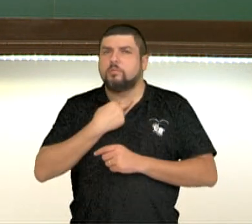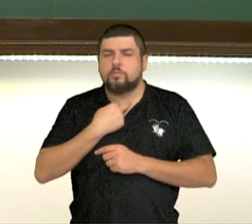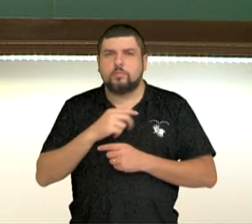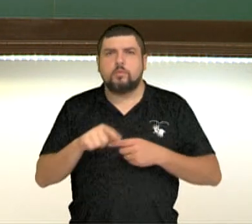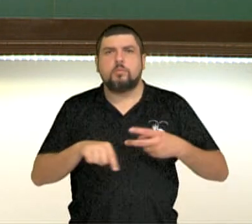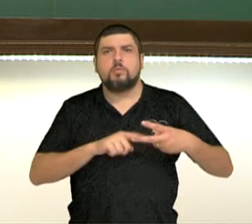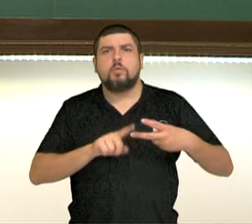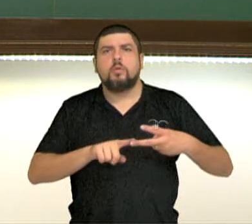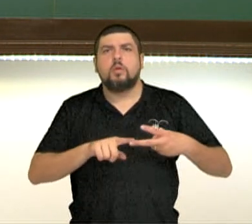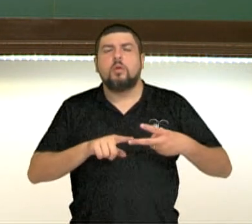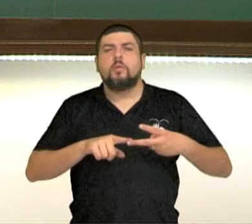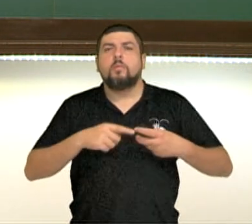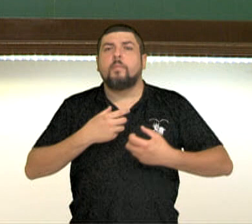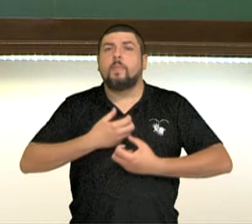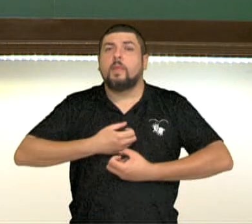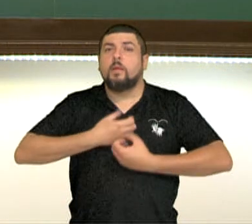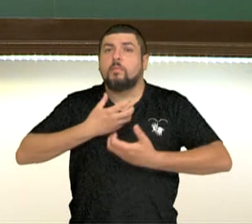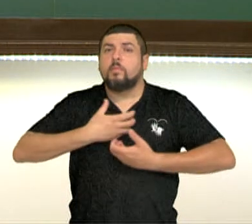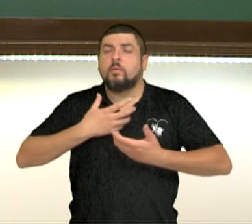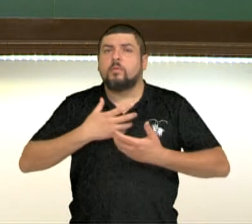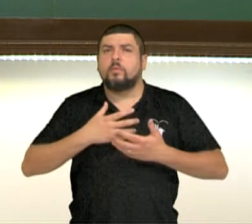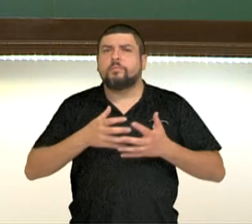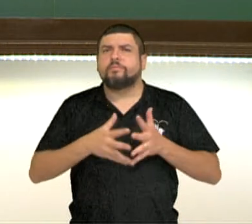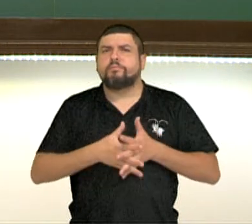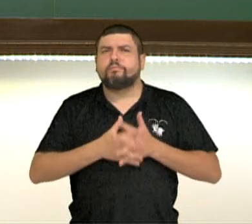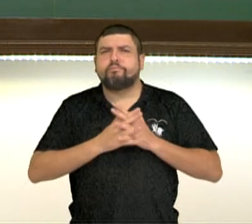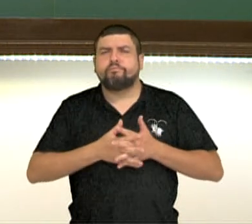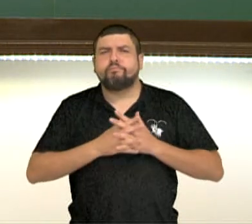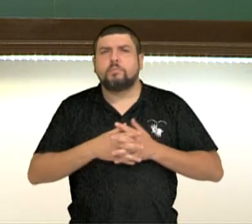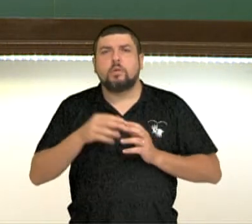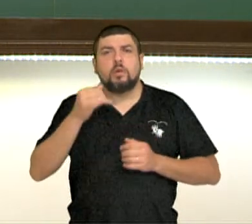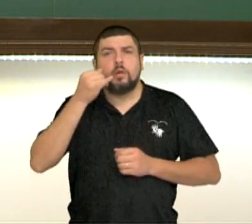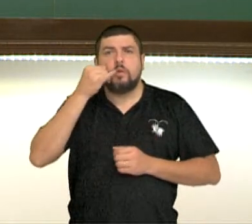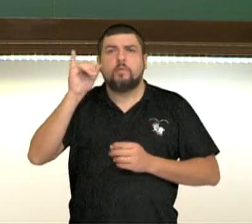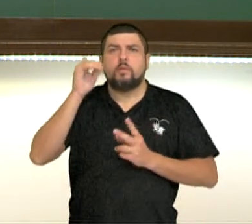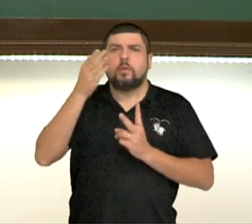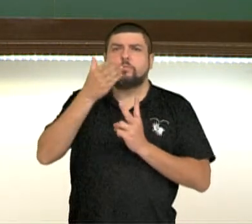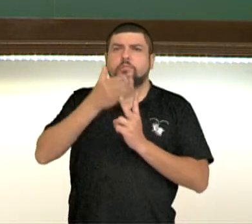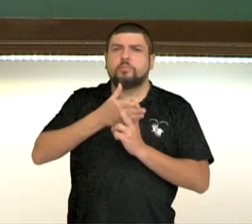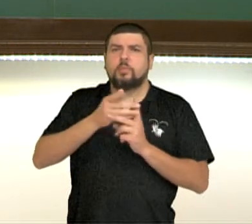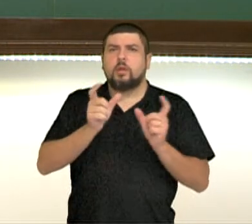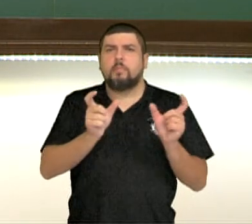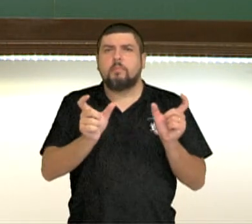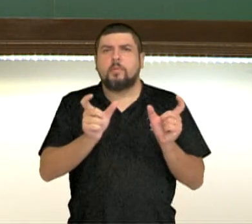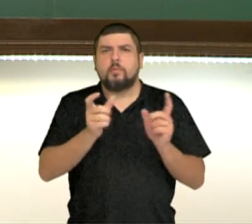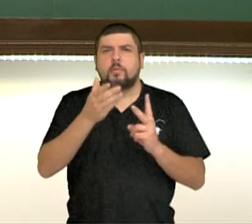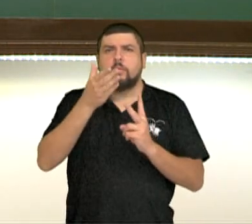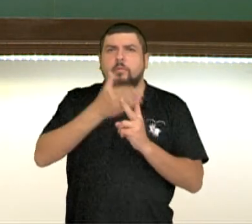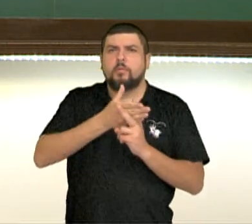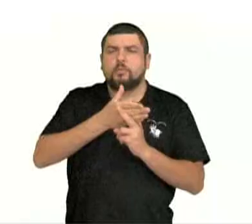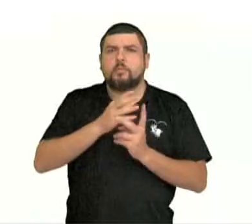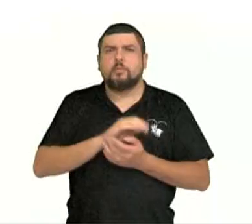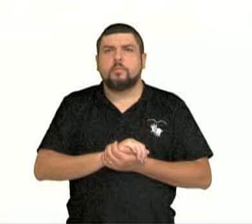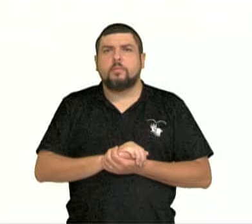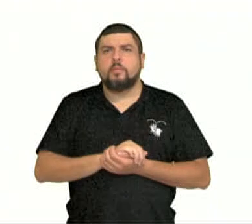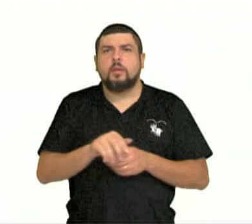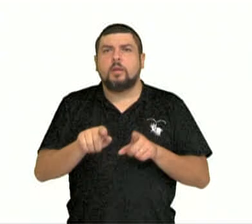expressões que não sejam claras, né? Evitar a ambiguidade. E também eu tenho que ter estes cuidados